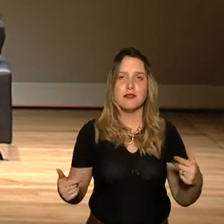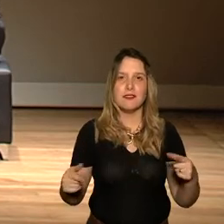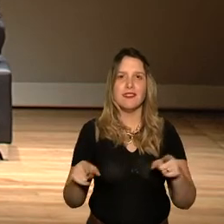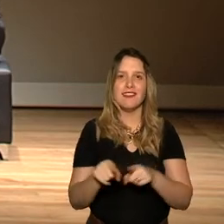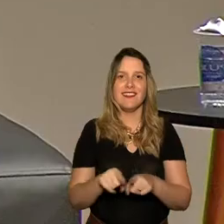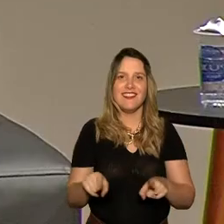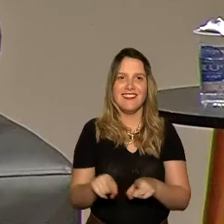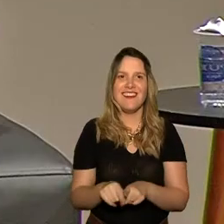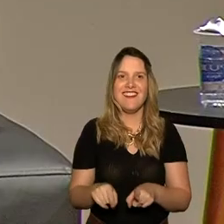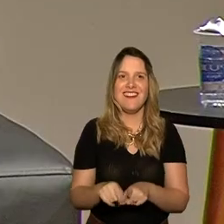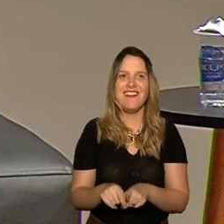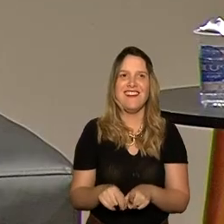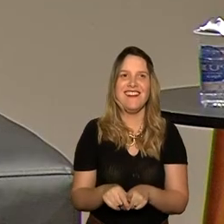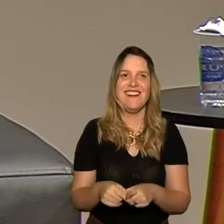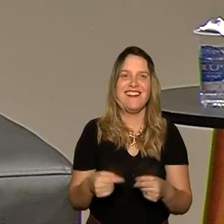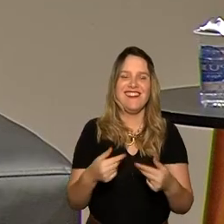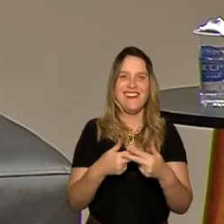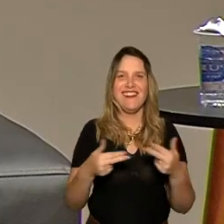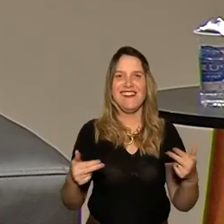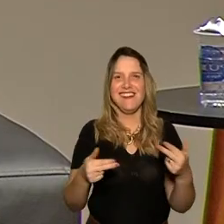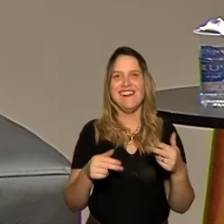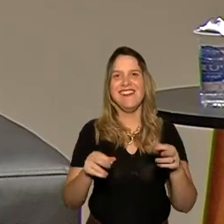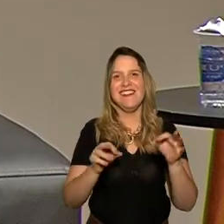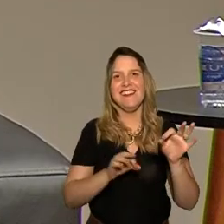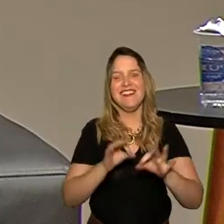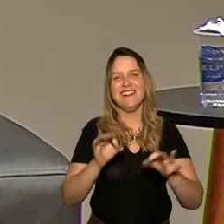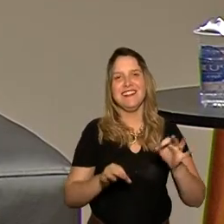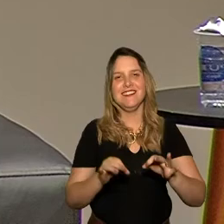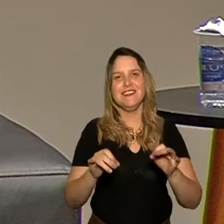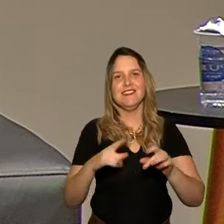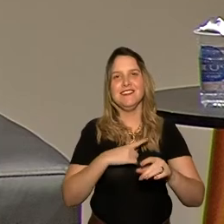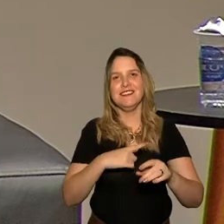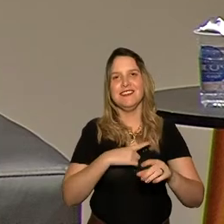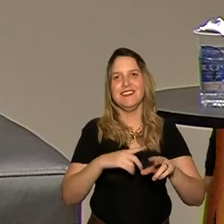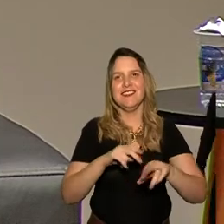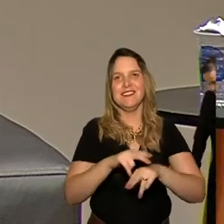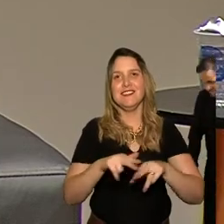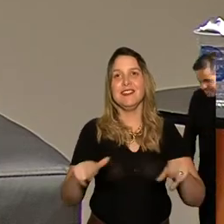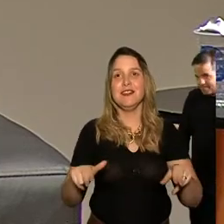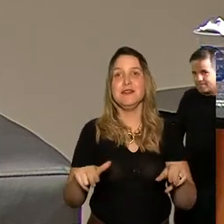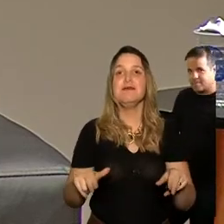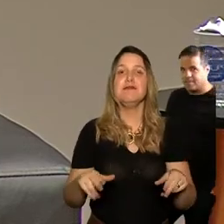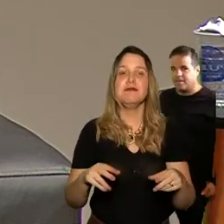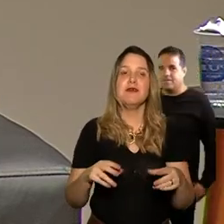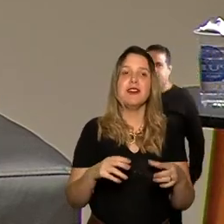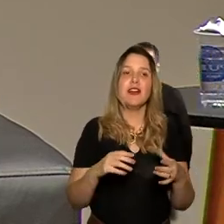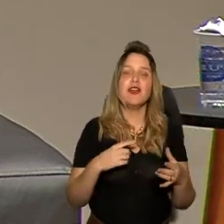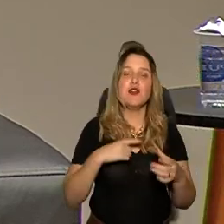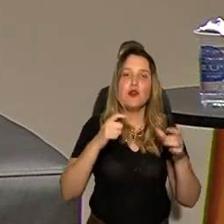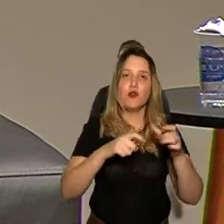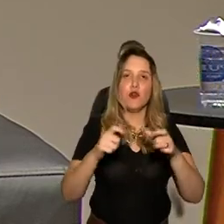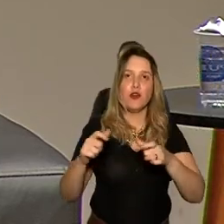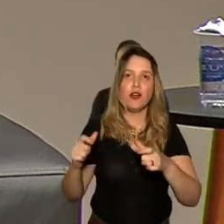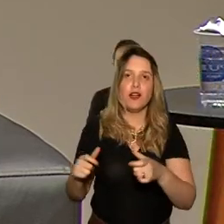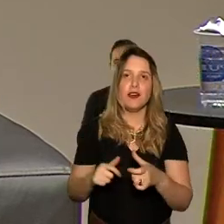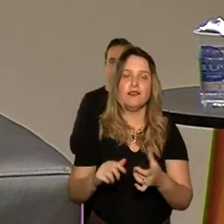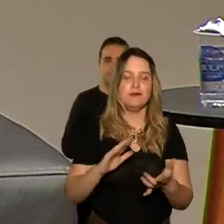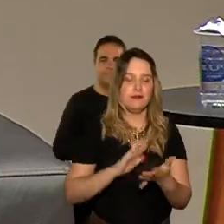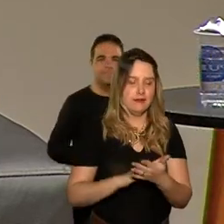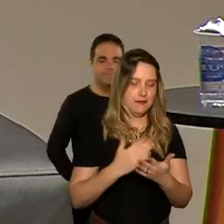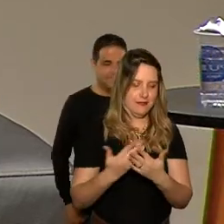de tudo isso era uma reivindicação de que ele se entendesse naquela engrenagem ela toma um lugar tão